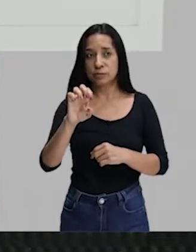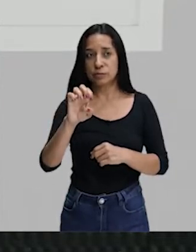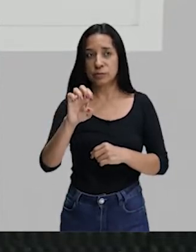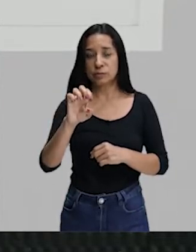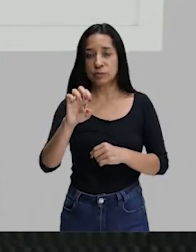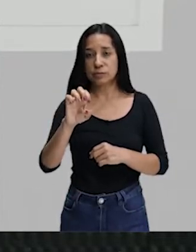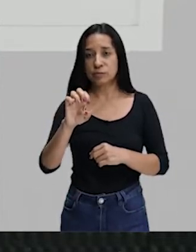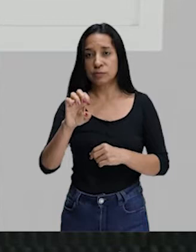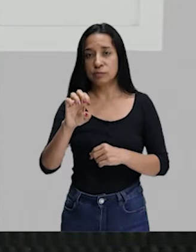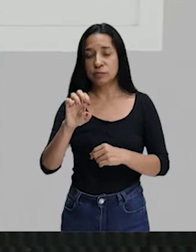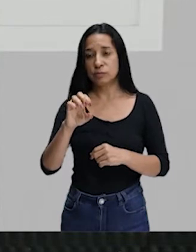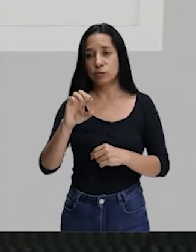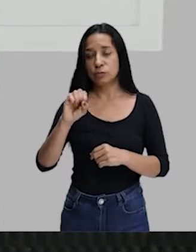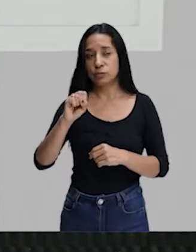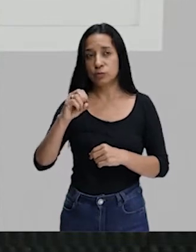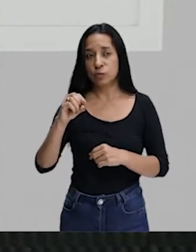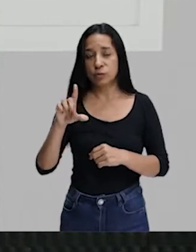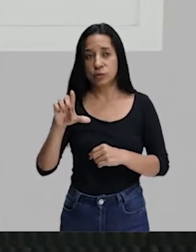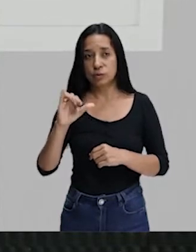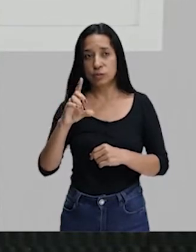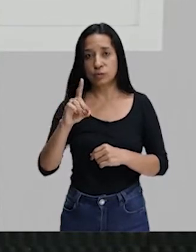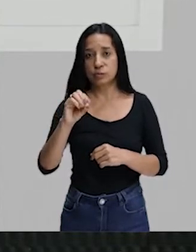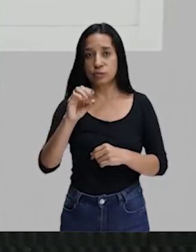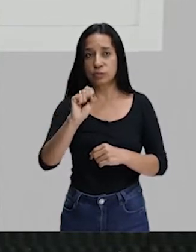em sólidos.